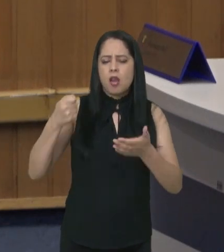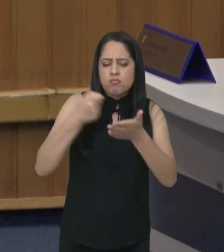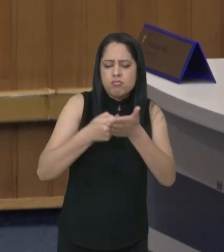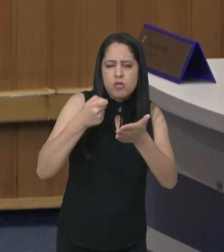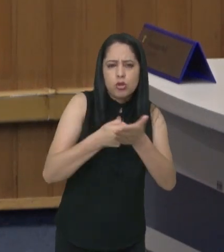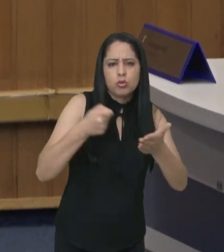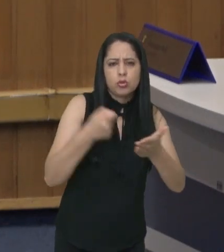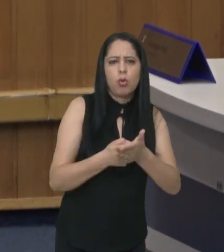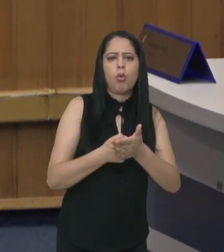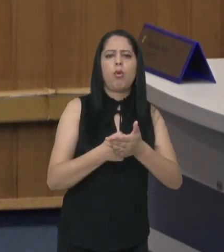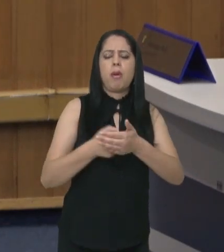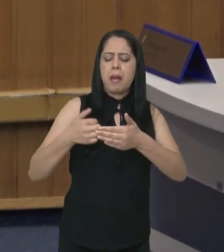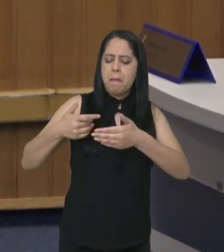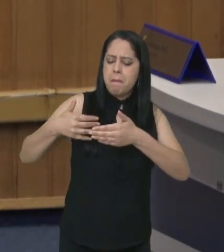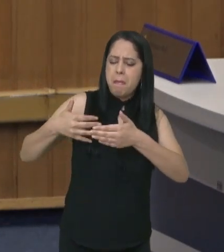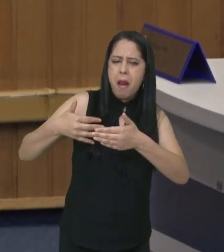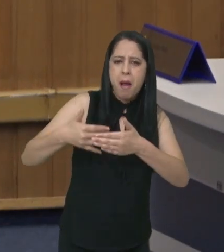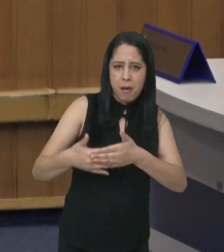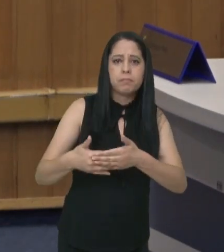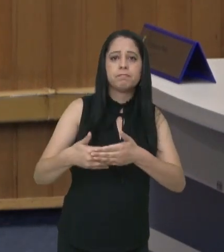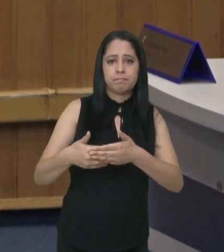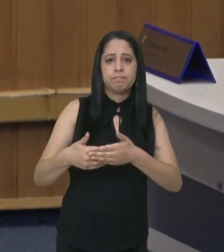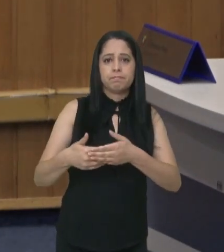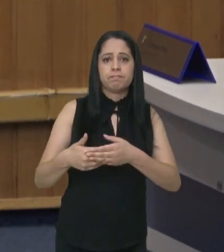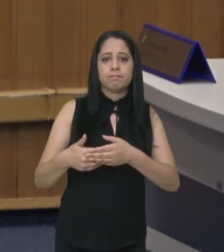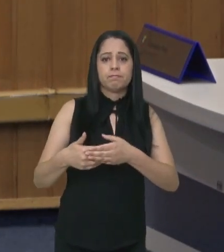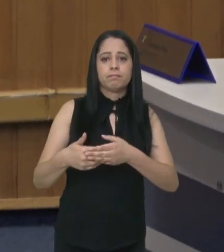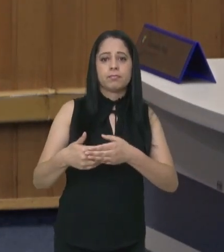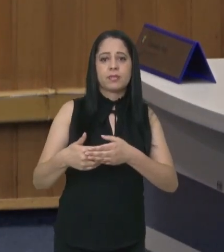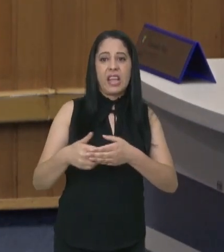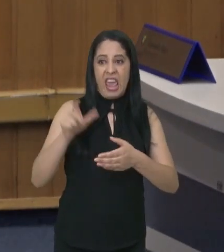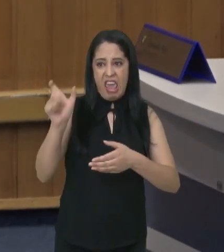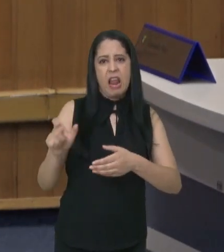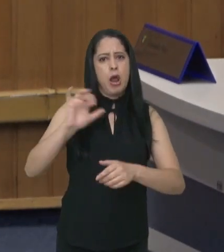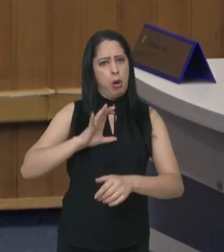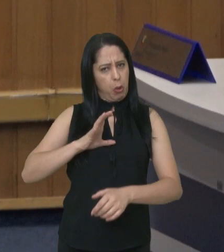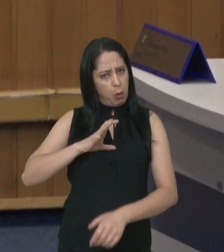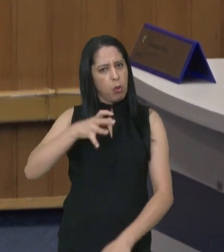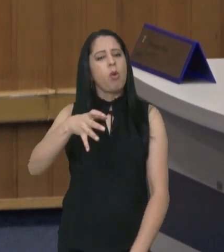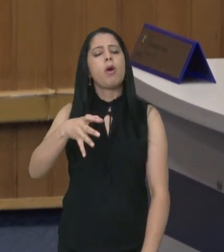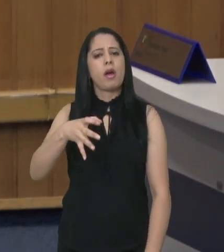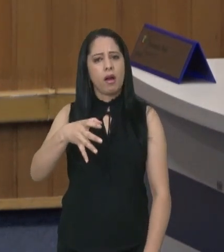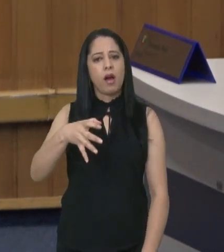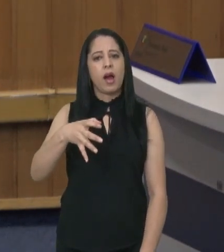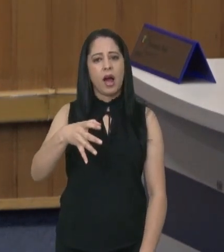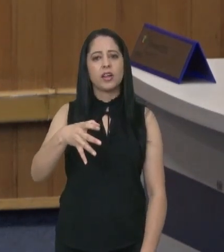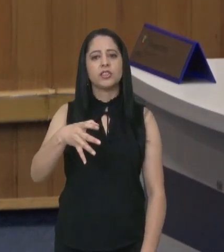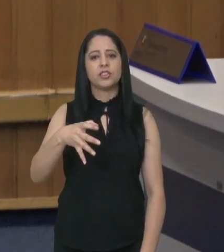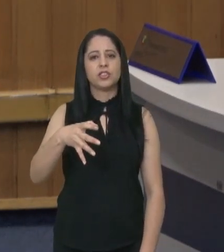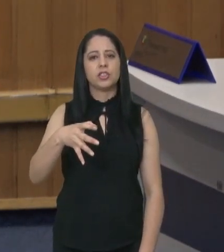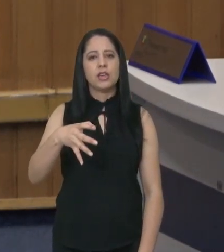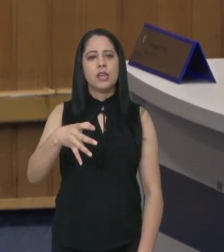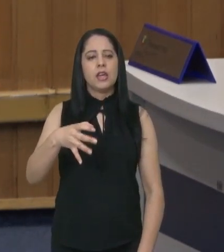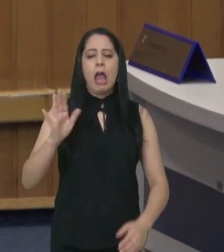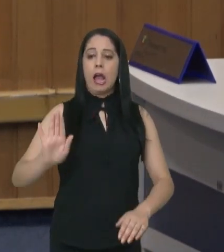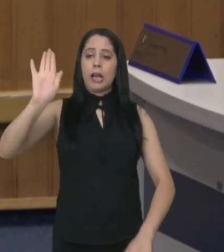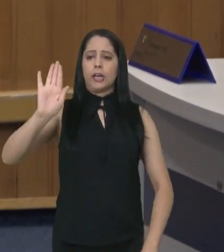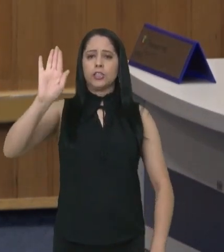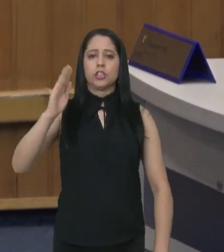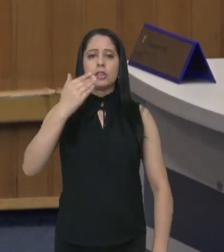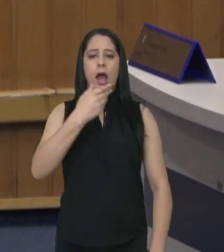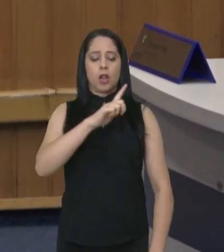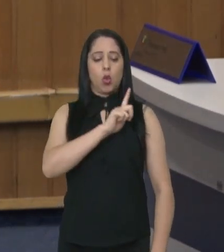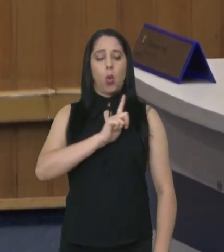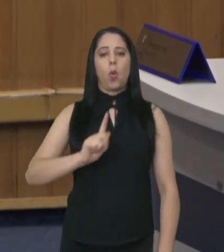toda a trajetória, desde quando ele teve aquela coragem, né, presidente, de se lançar governador, todo